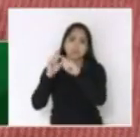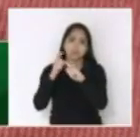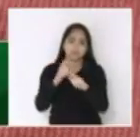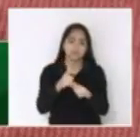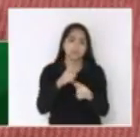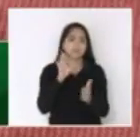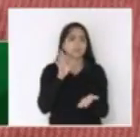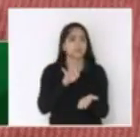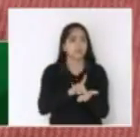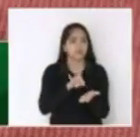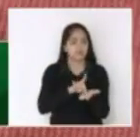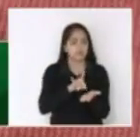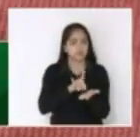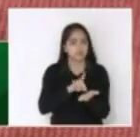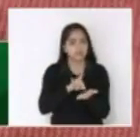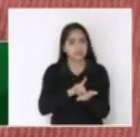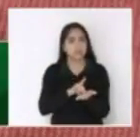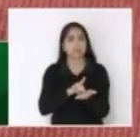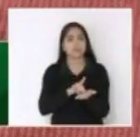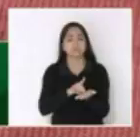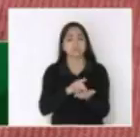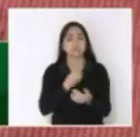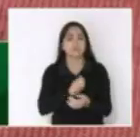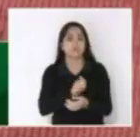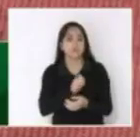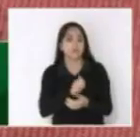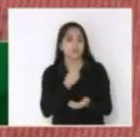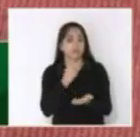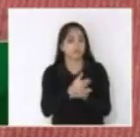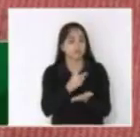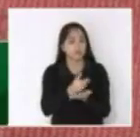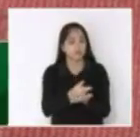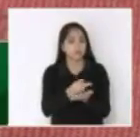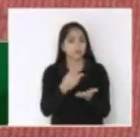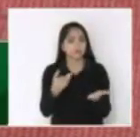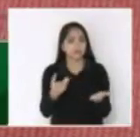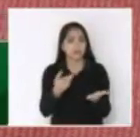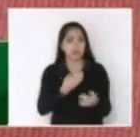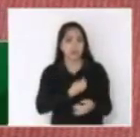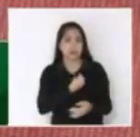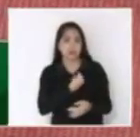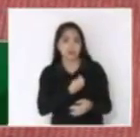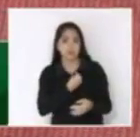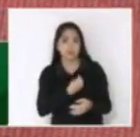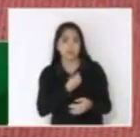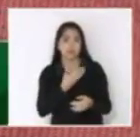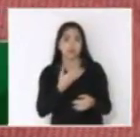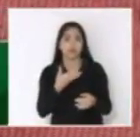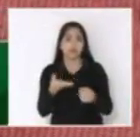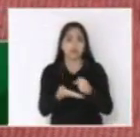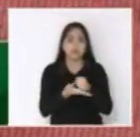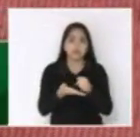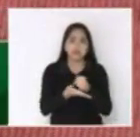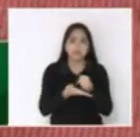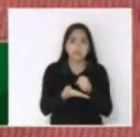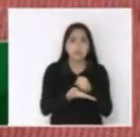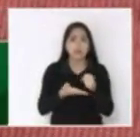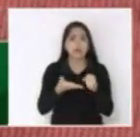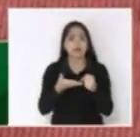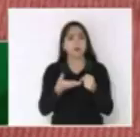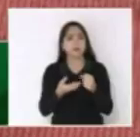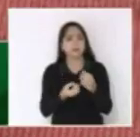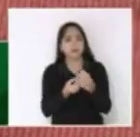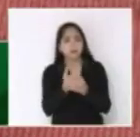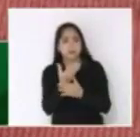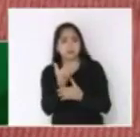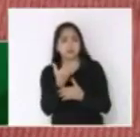certa forma a vida tem alicerces, a vida tem origens, e a vida é origem disso